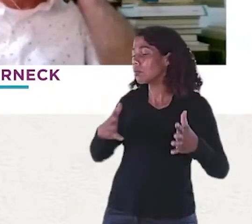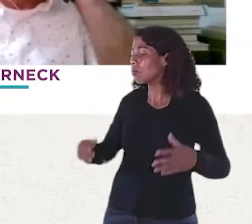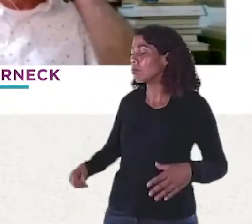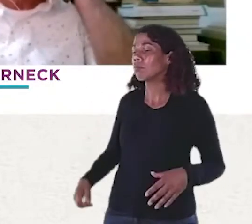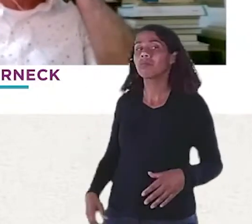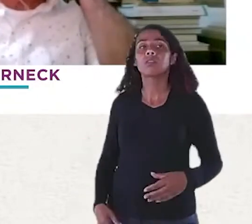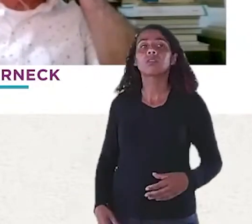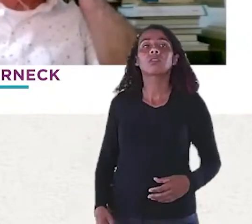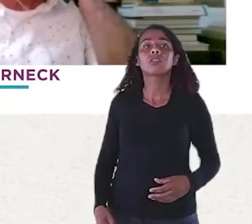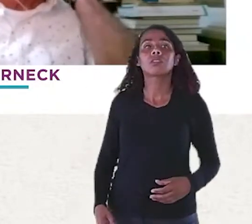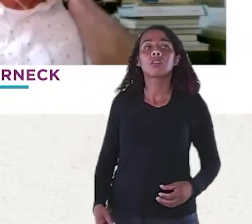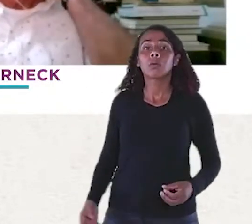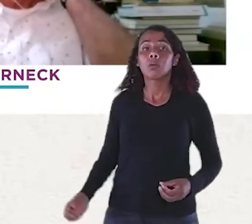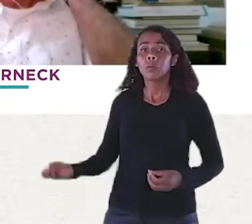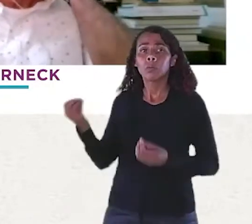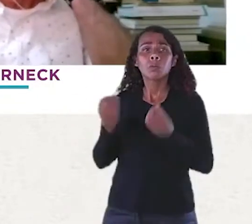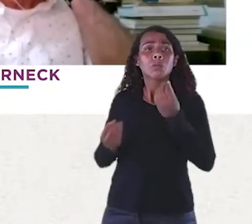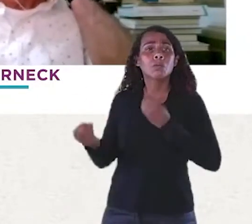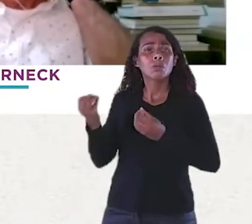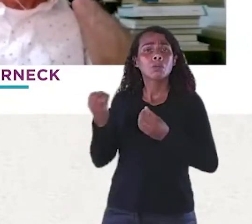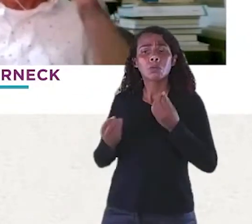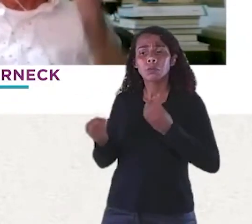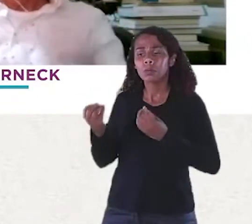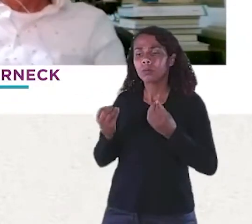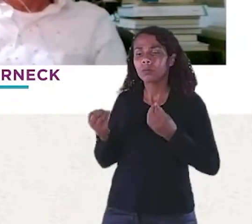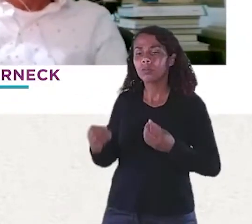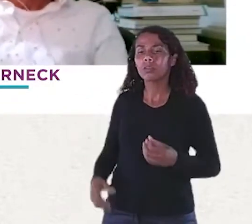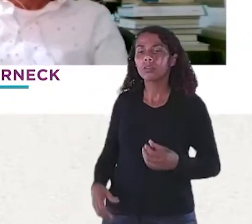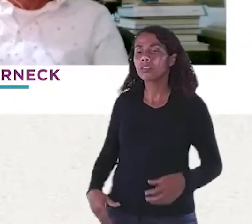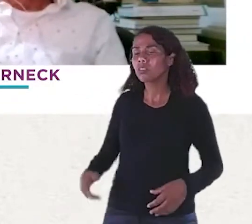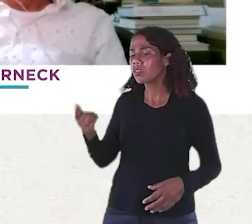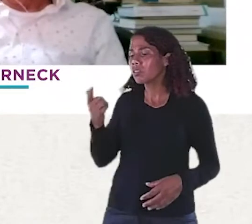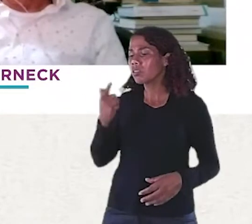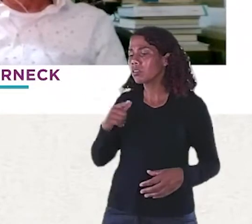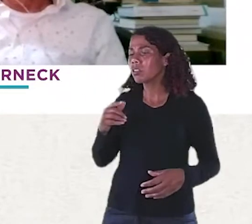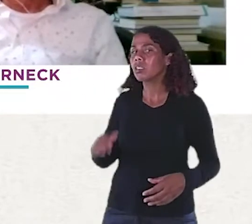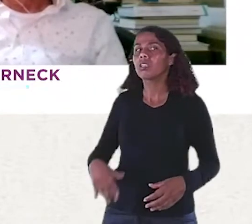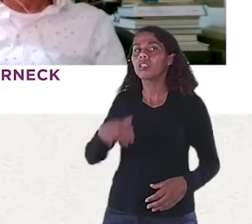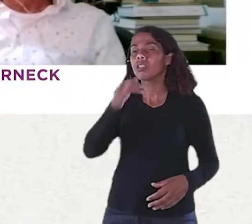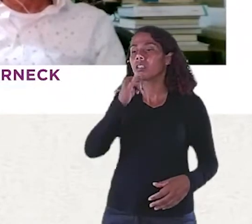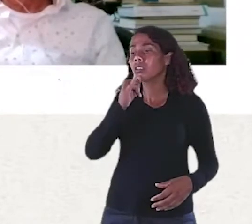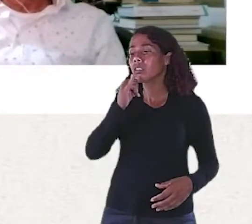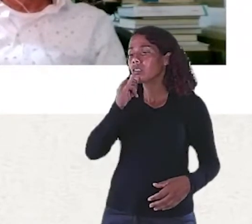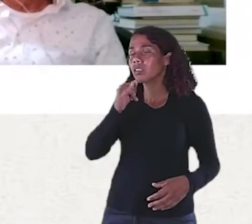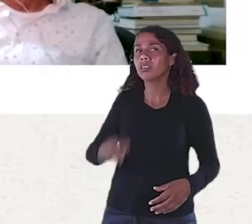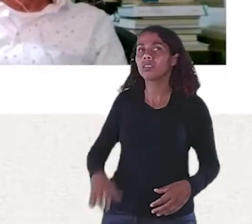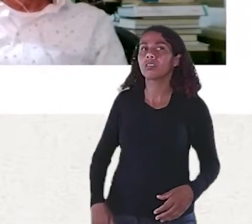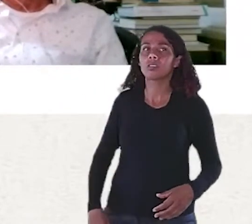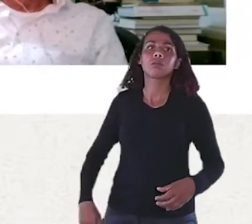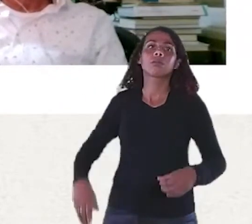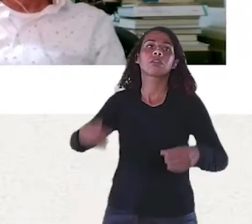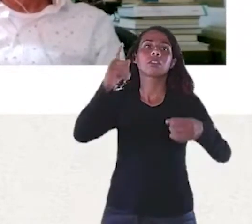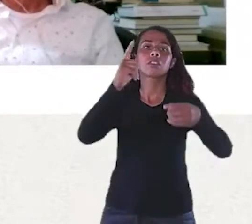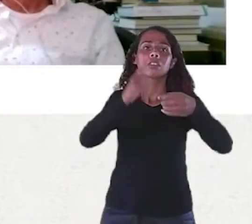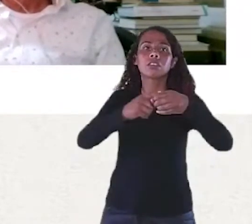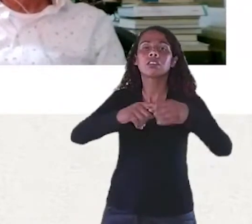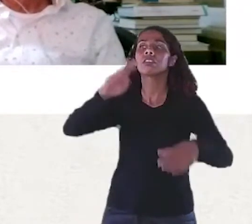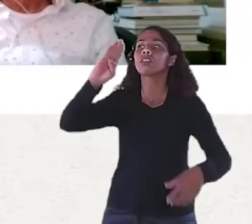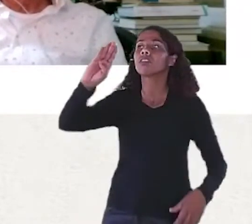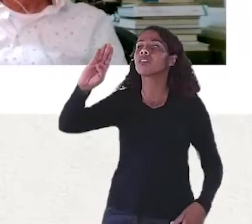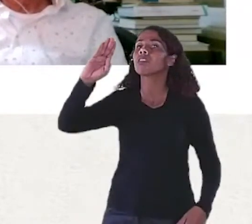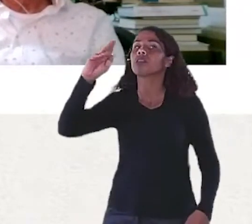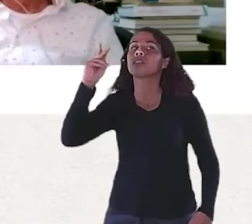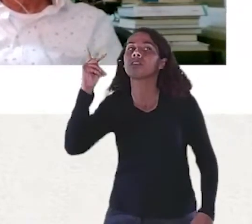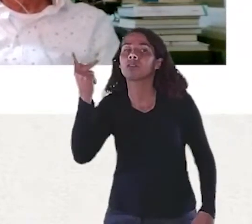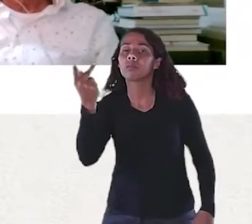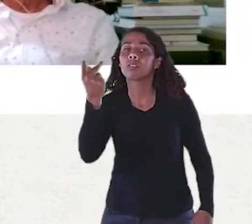lida com... Eu queria perguntar de Belo Horizonte. O que Belo Horizonte tem de tão diferente, Humberto? Vamos julgar aí